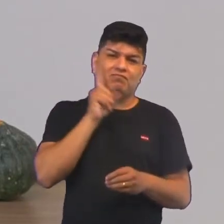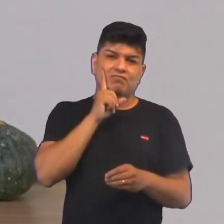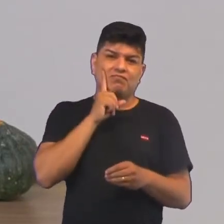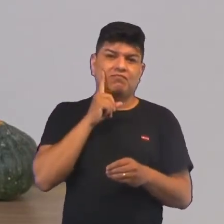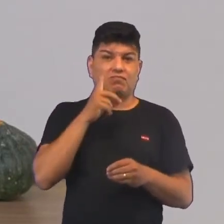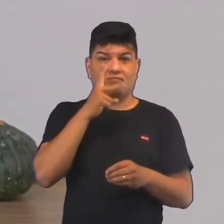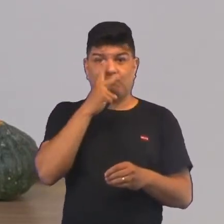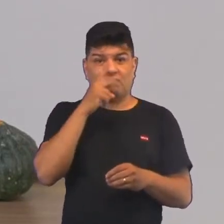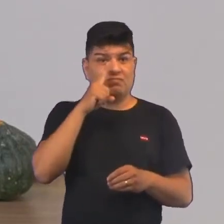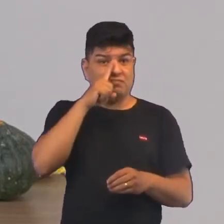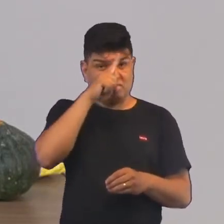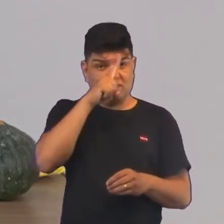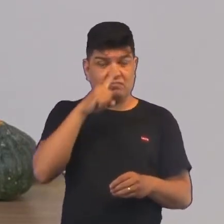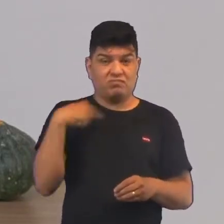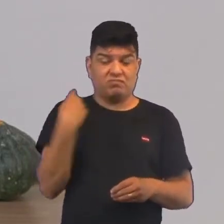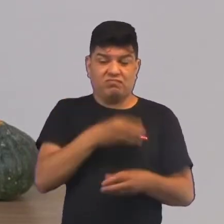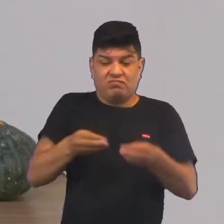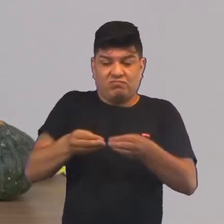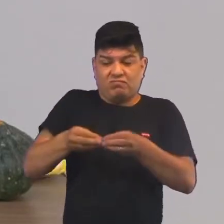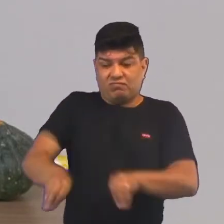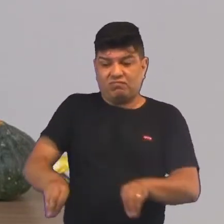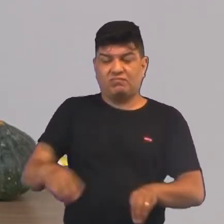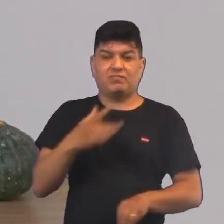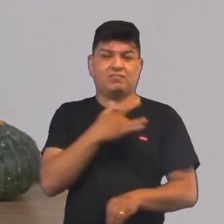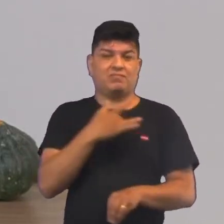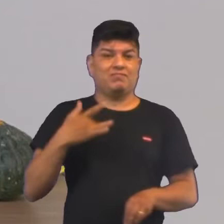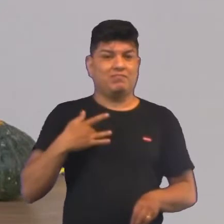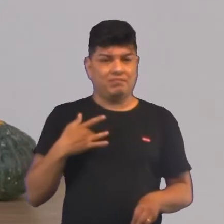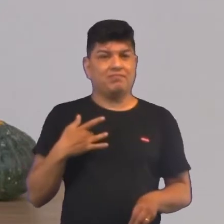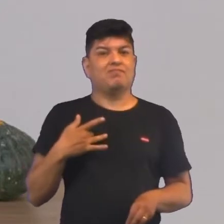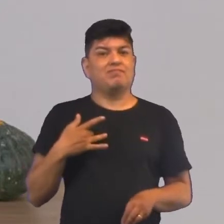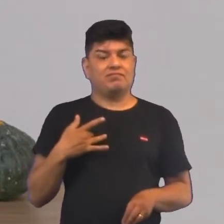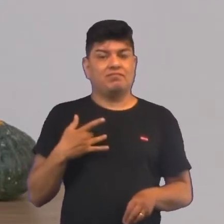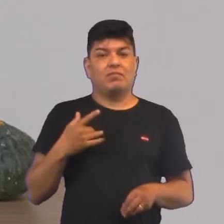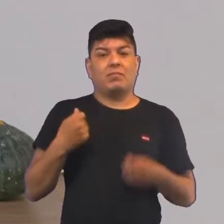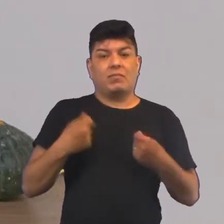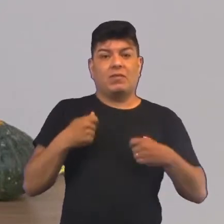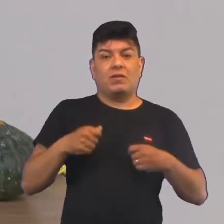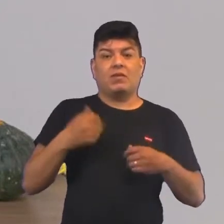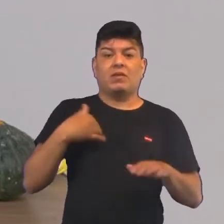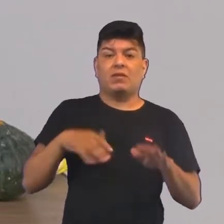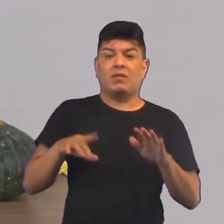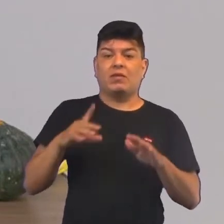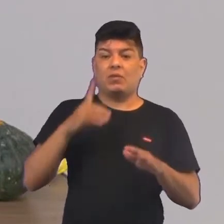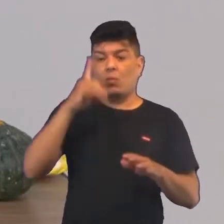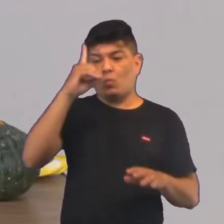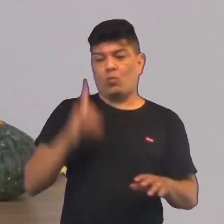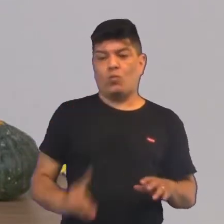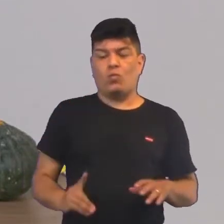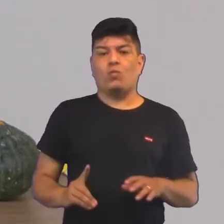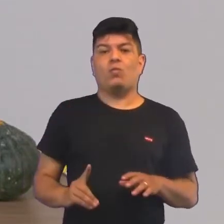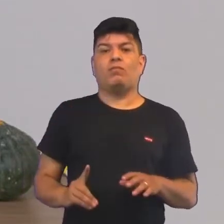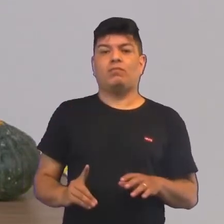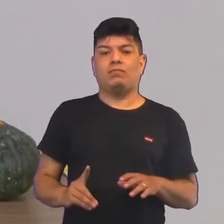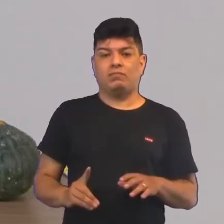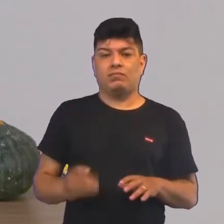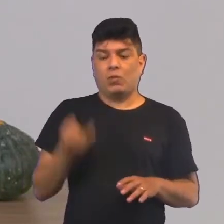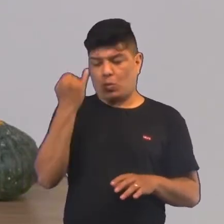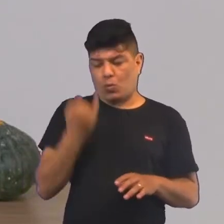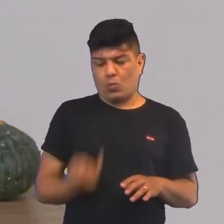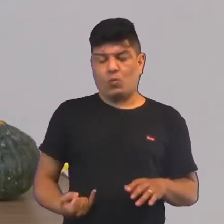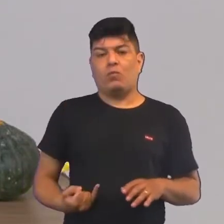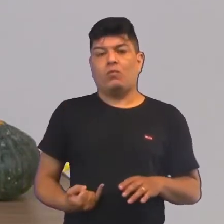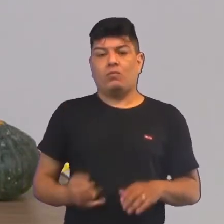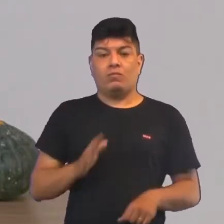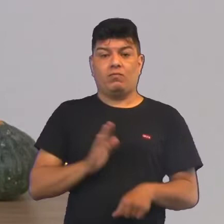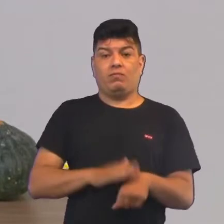é prejudicial à nossa saúde. Então, nós devemos o quê? Nós devemos manter uma dieta mais saudável, uma dieta que seja